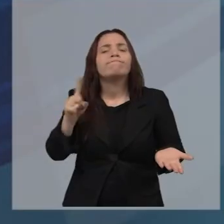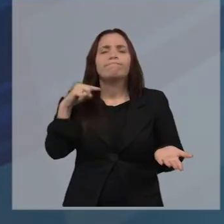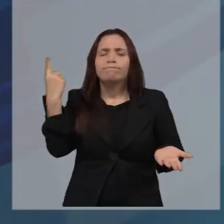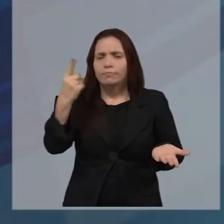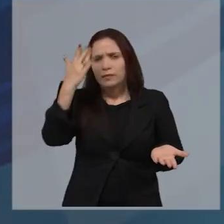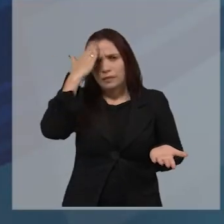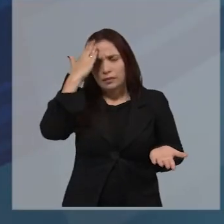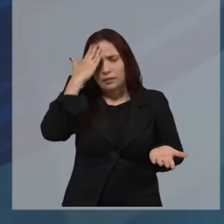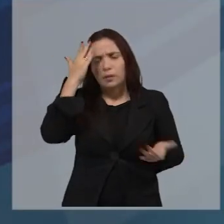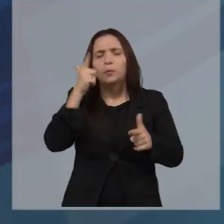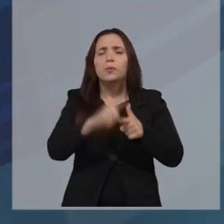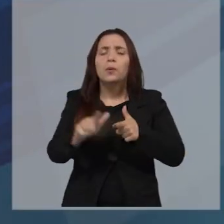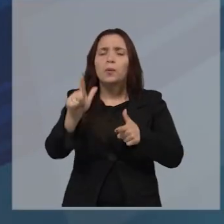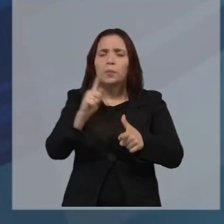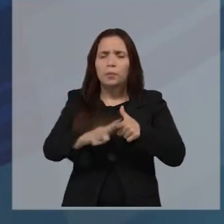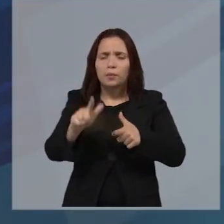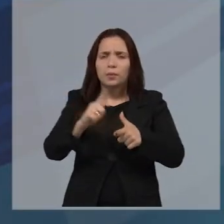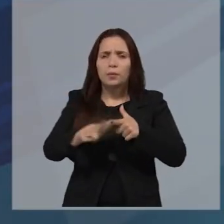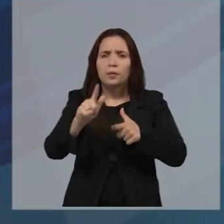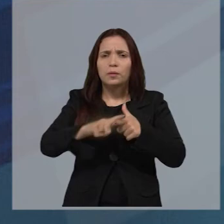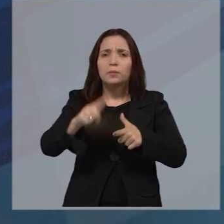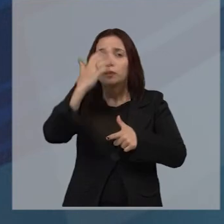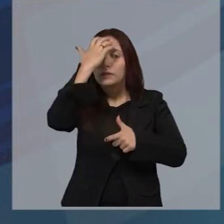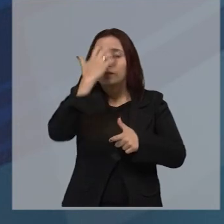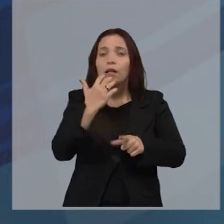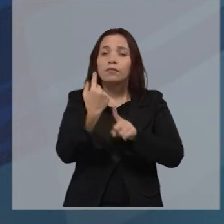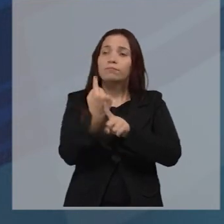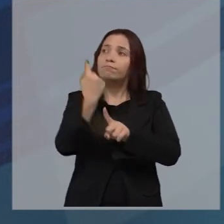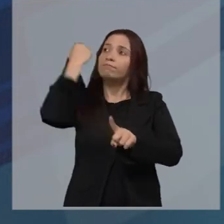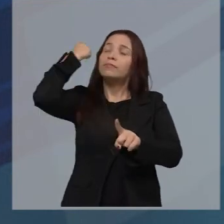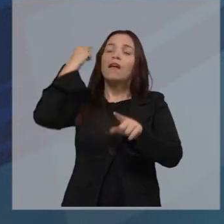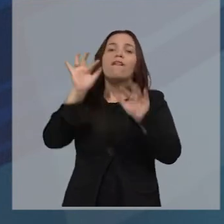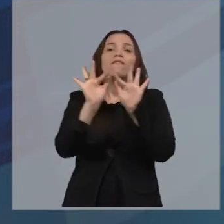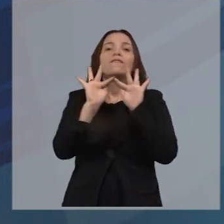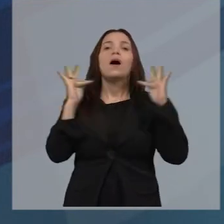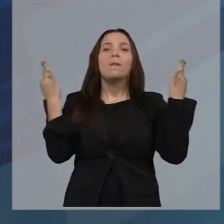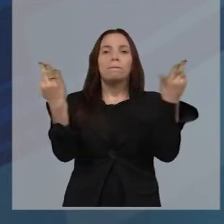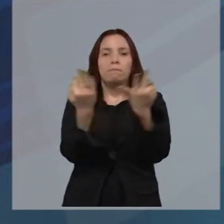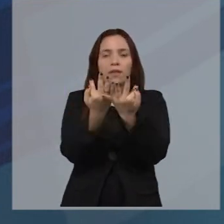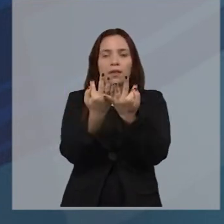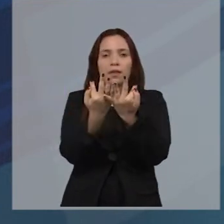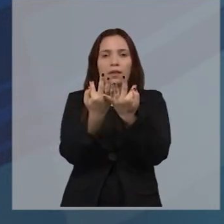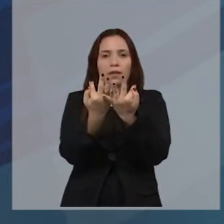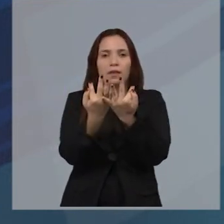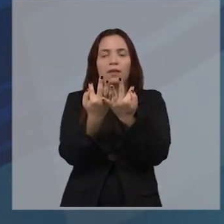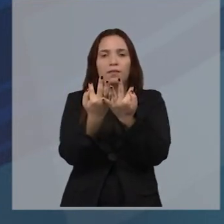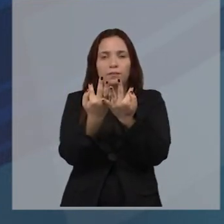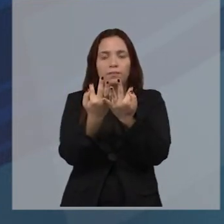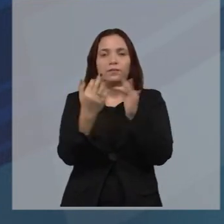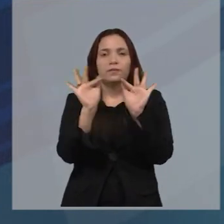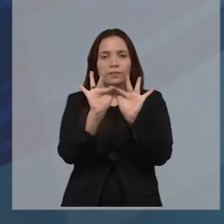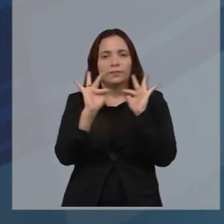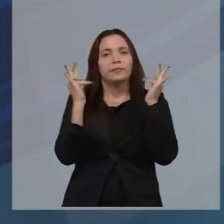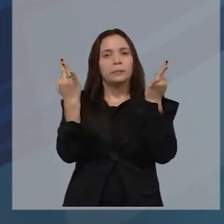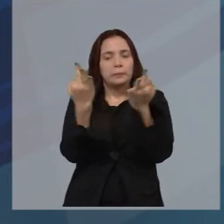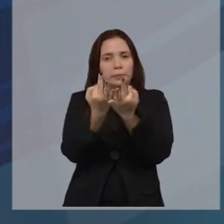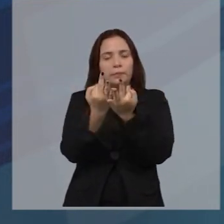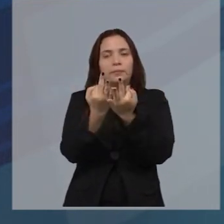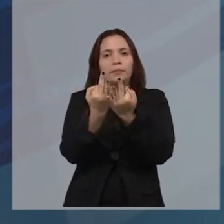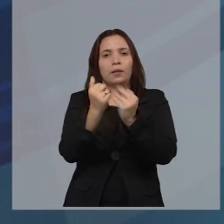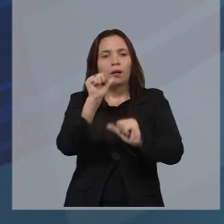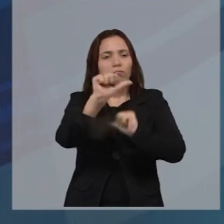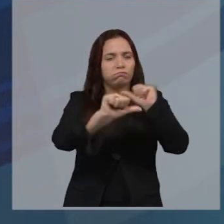Falhou, a gente sabe que nós temos um problema muito sério, que é a desestruturação familiar, né, que vem num processo